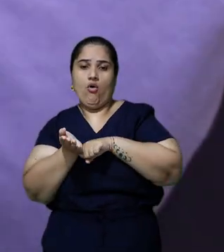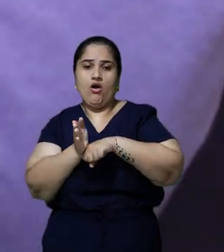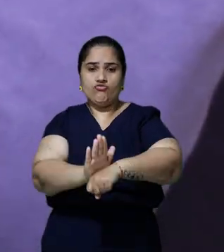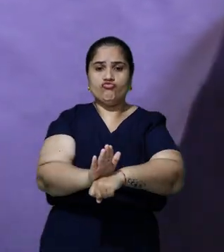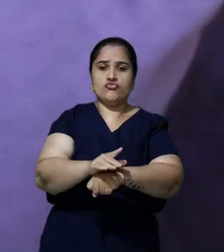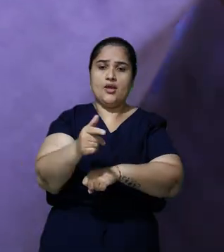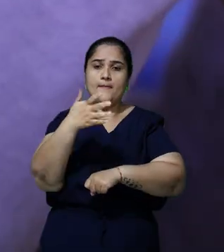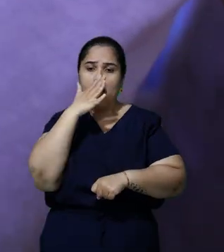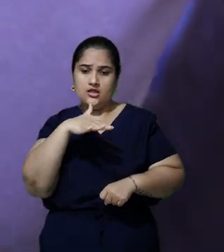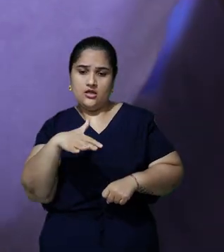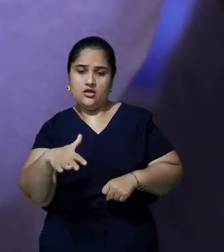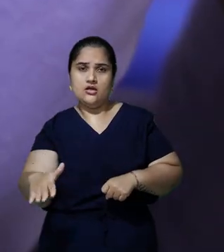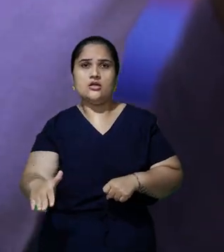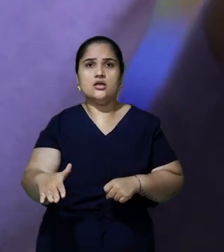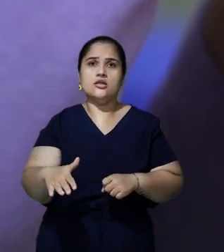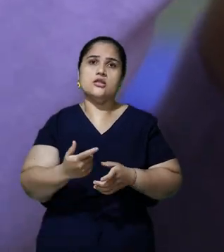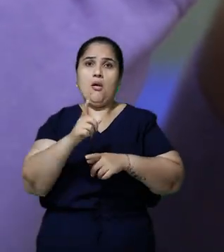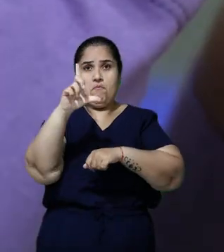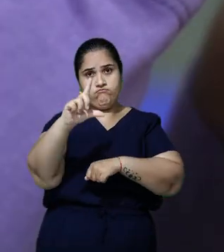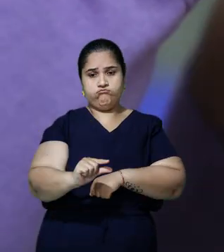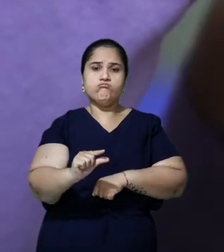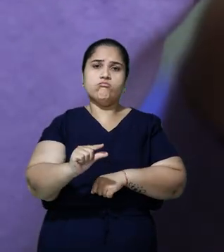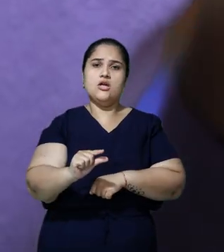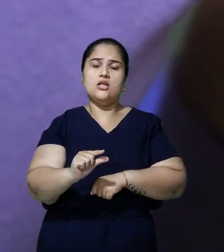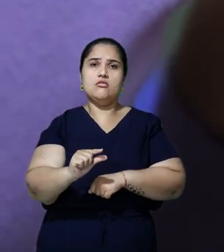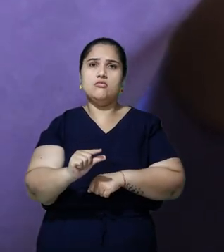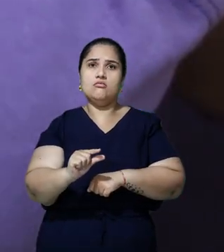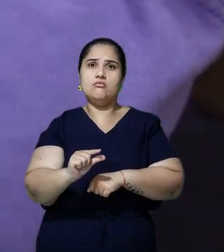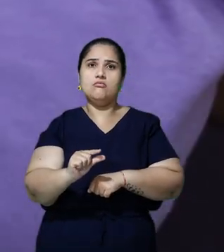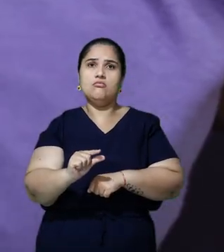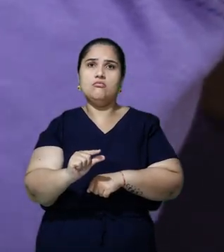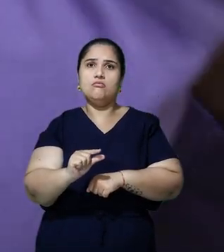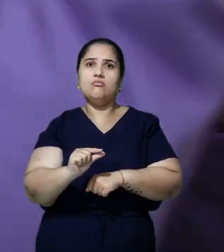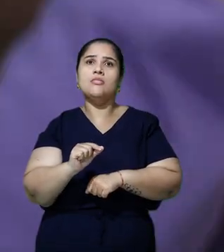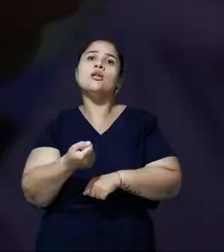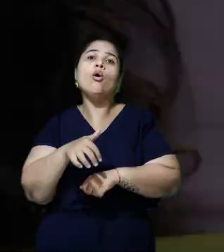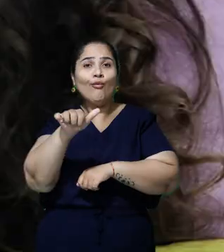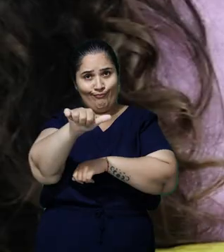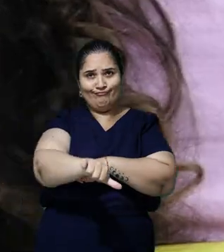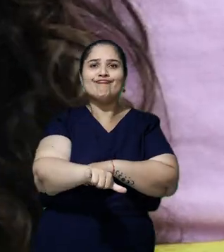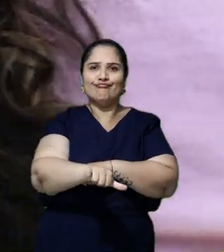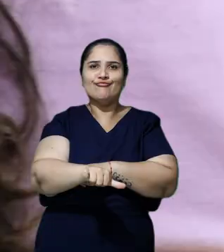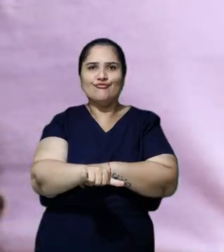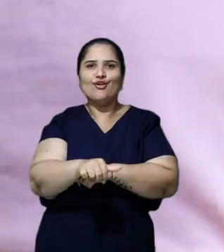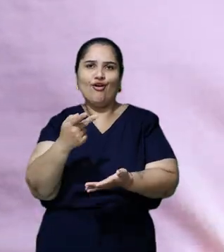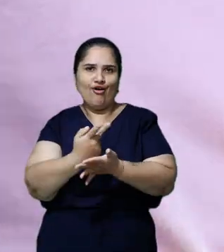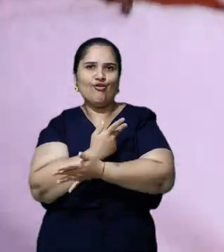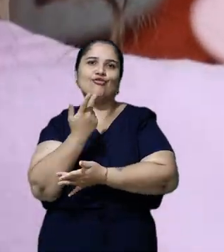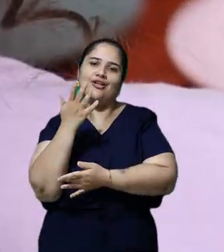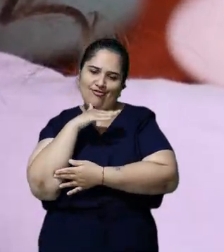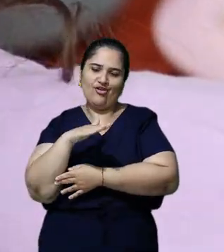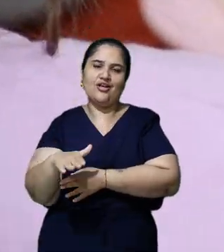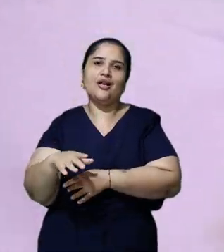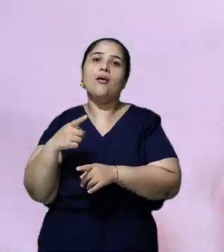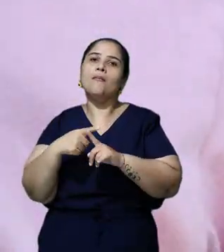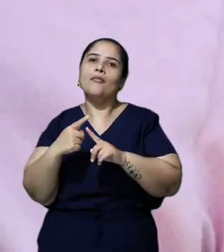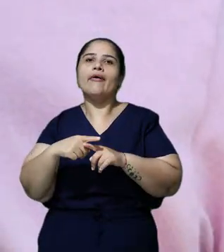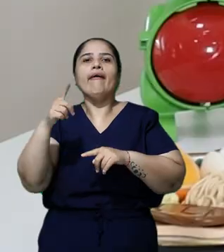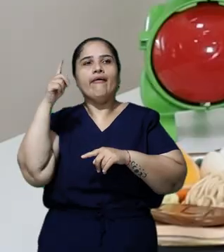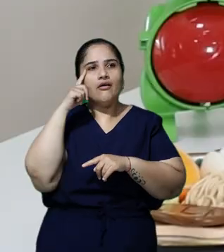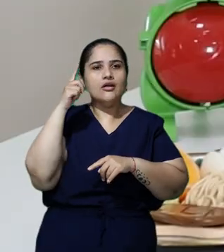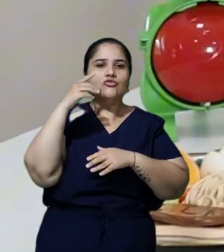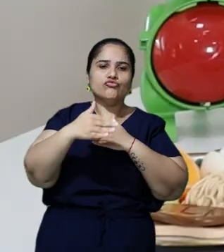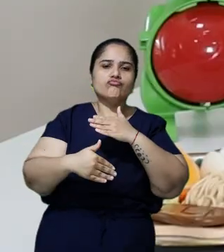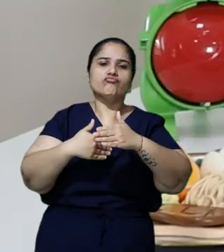criança, menos consequência pode estar ocasionando. Porque cada dia que passa, se é uma criança com